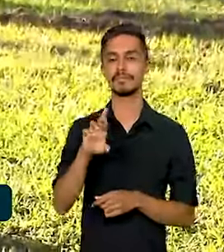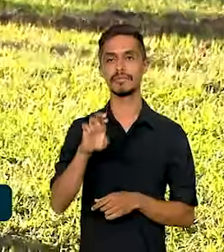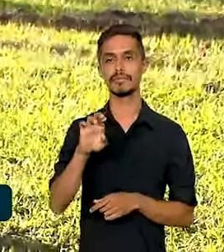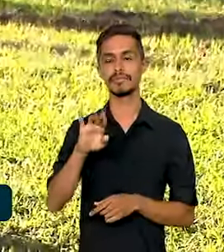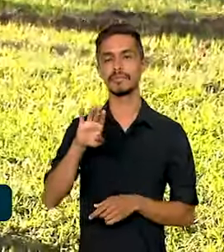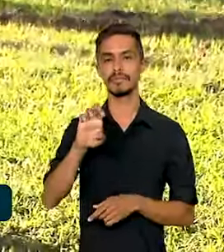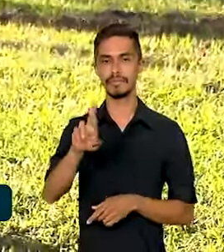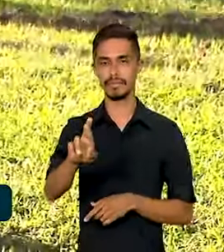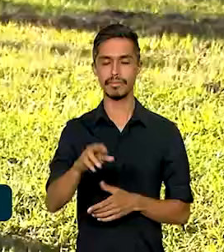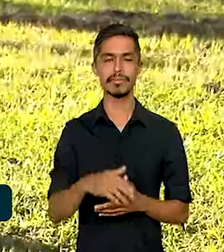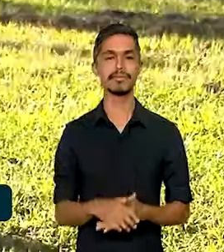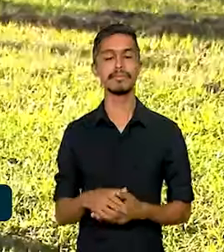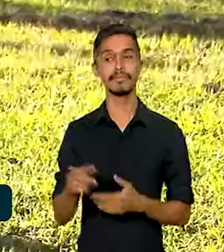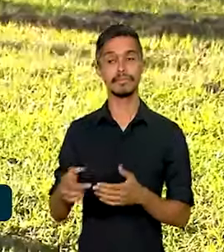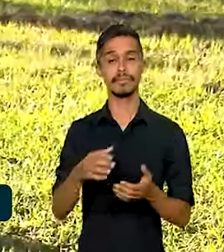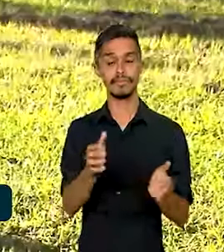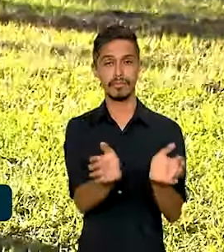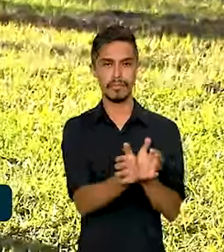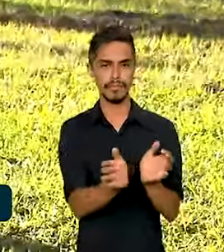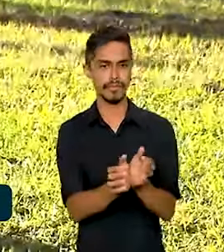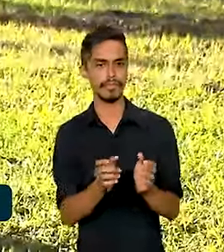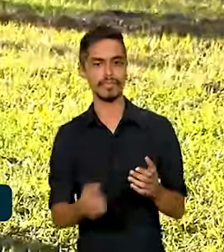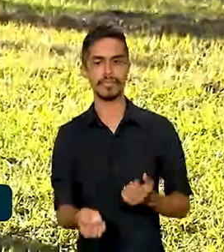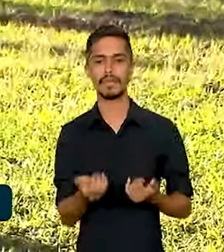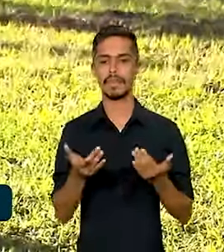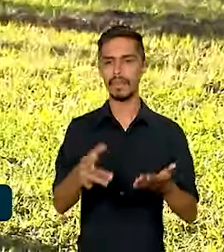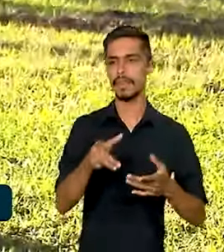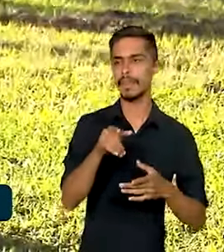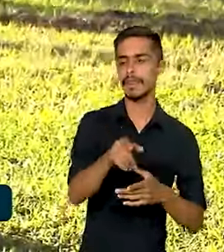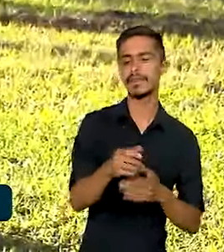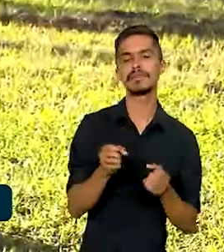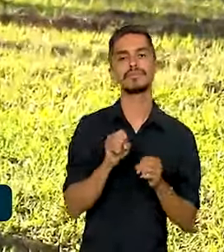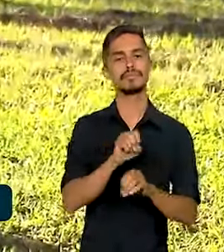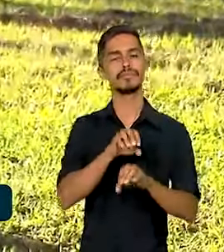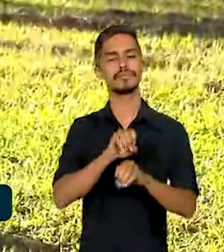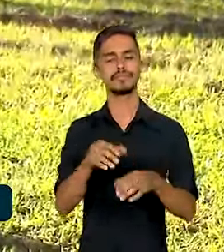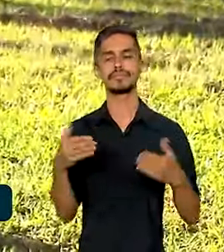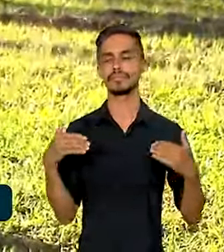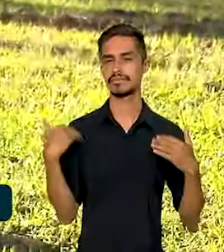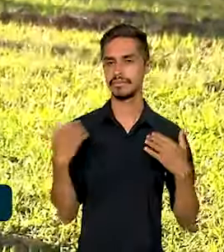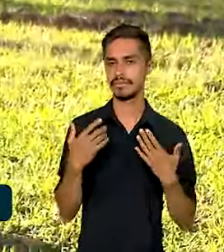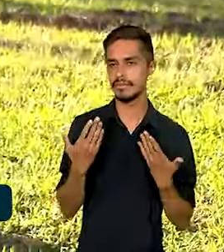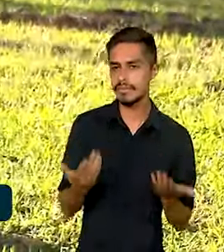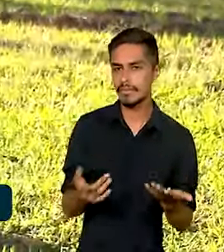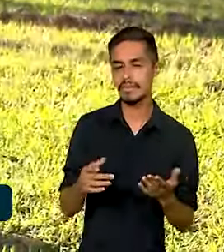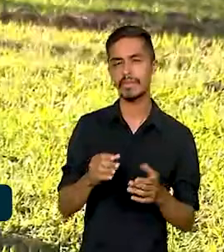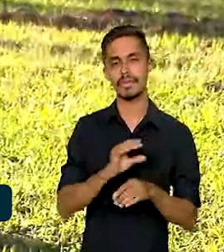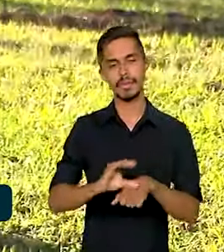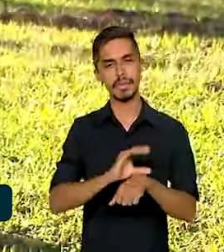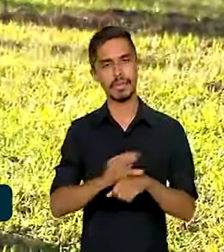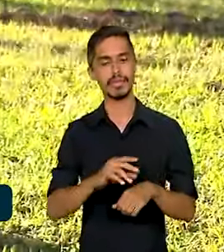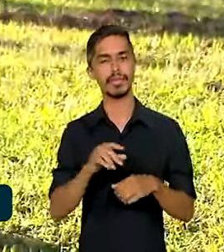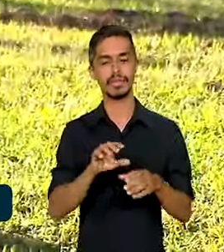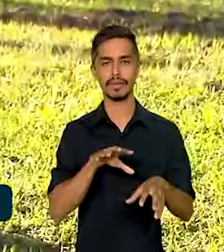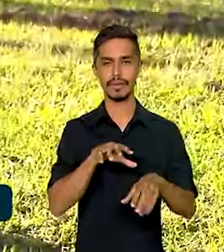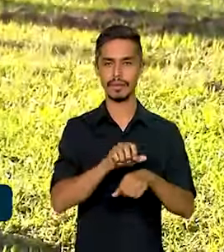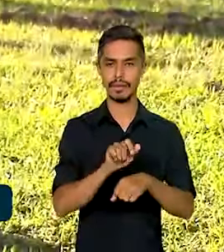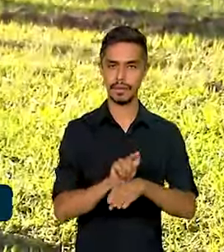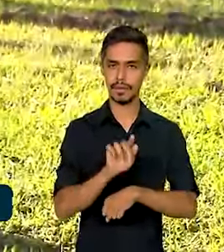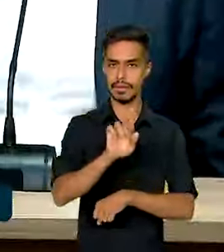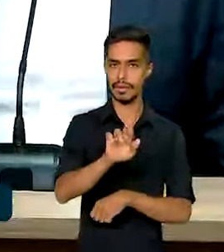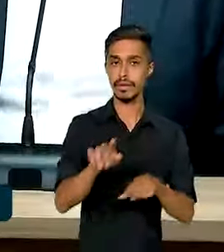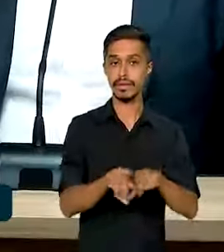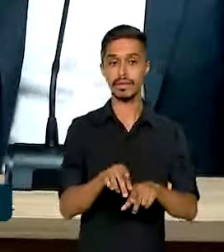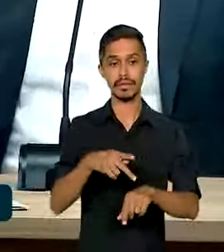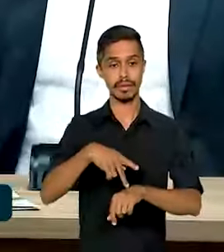O parque também deve trazer impactos para a educação, com a oferta de novos cursos de graduação e pós-graduação na